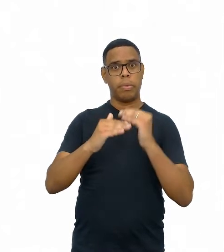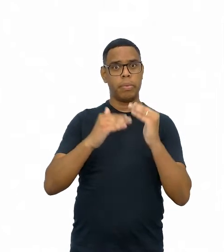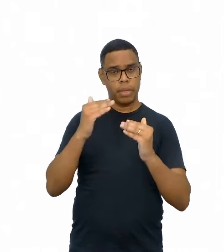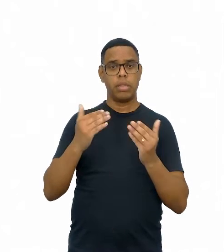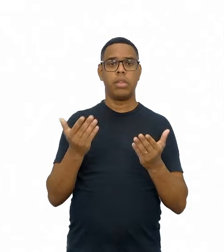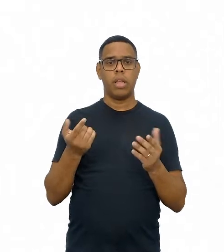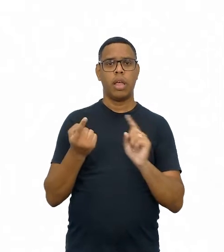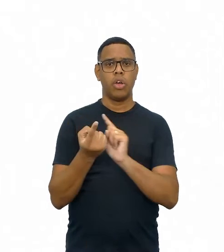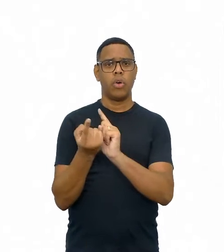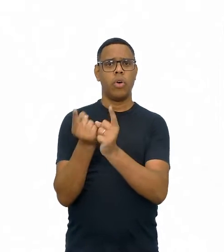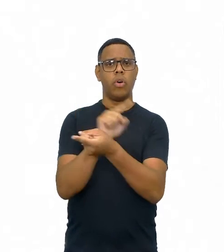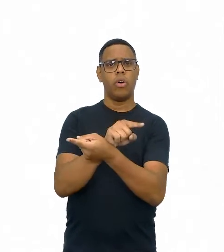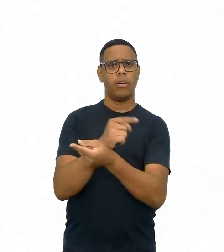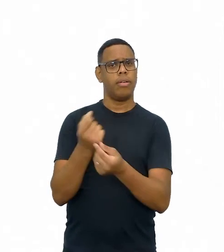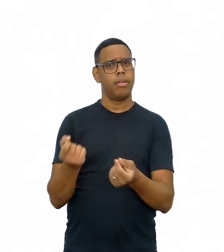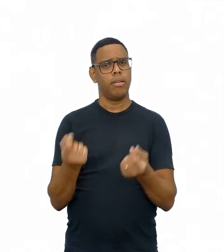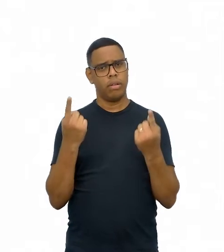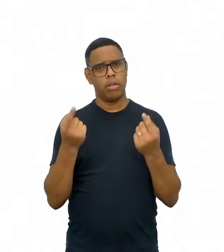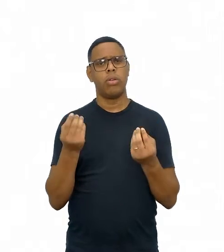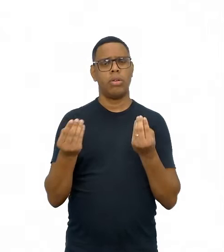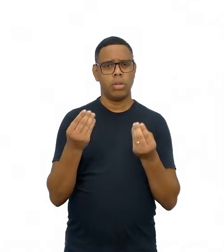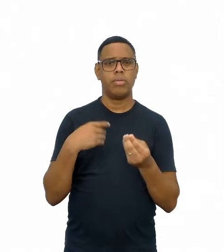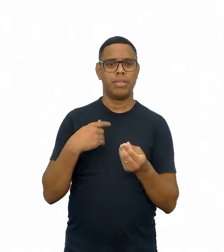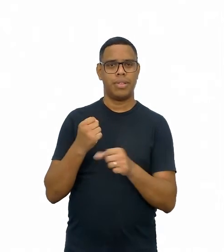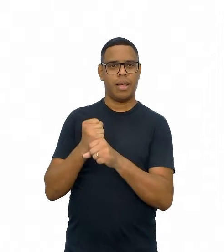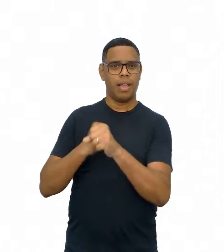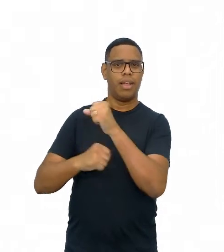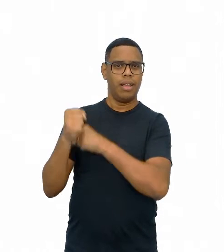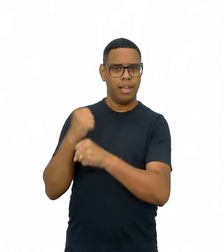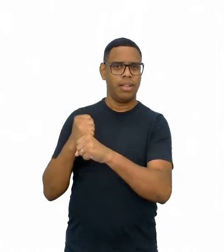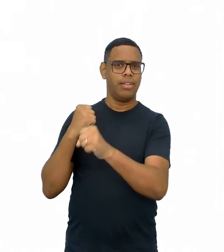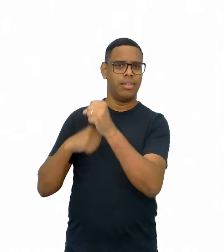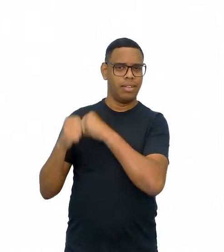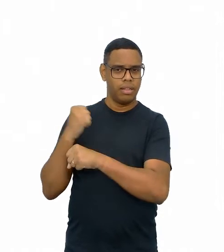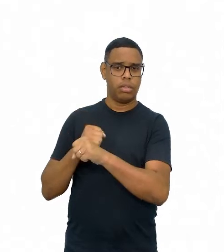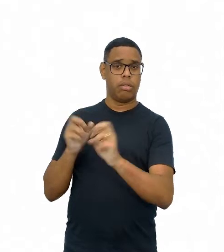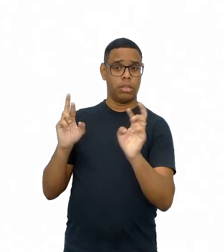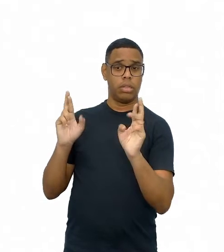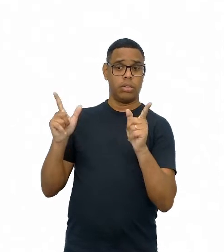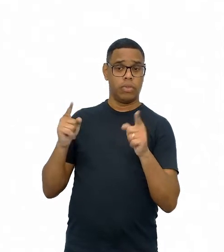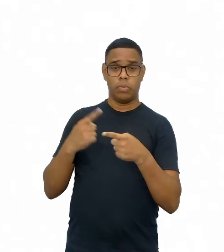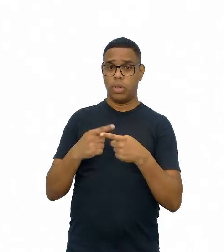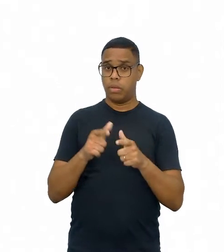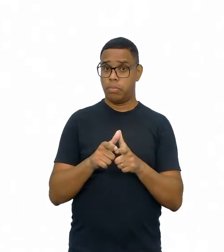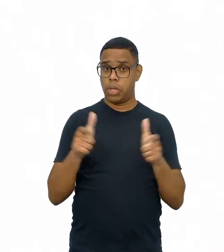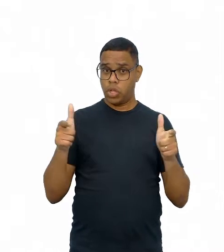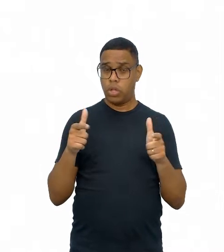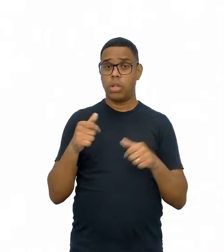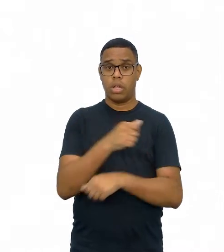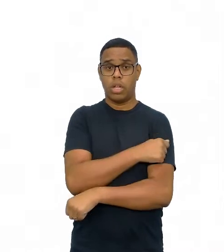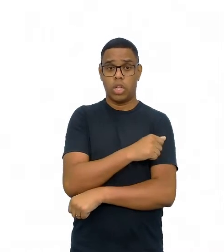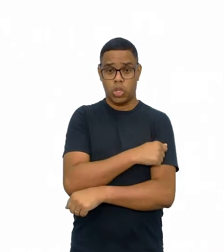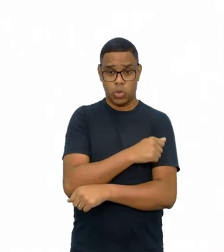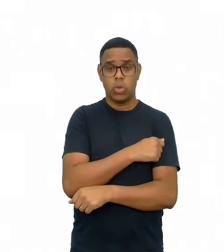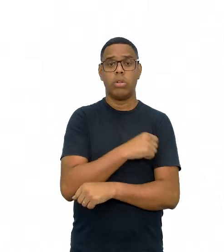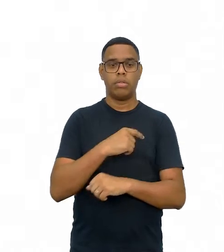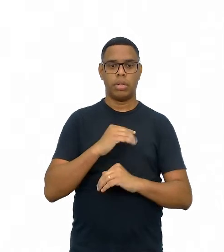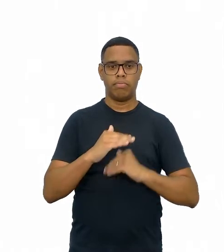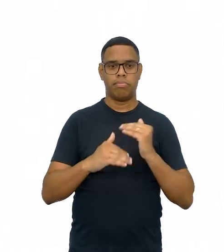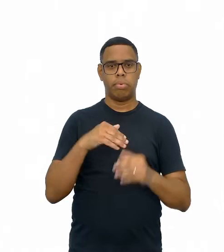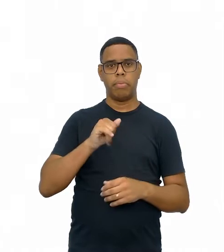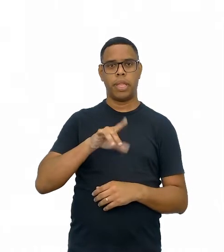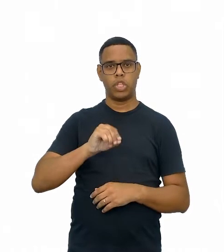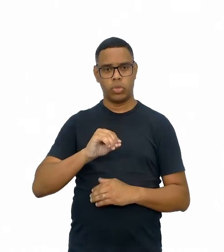uma inversão dos resultados de anos anteriores, onde a concentração maior estava entre os níveis médio e